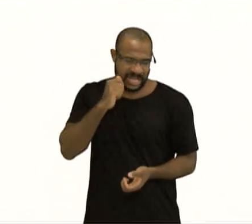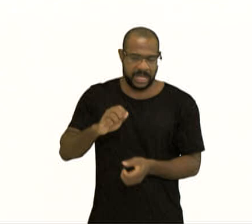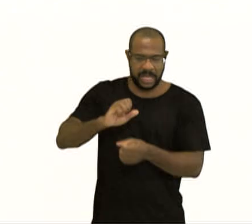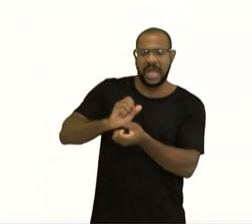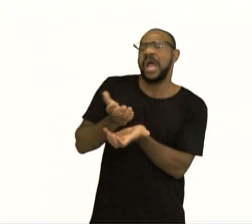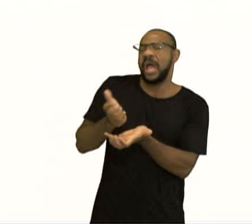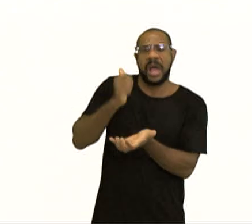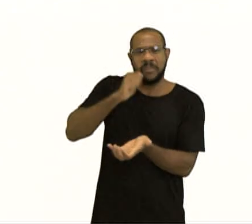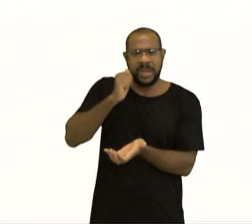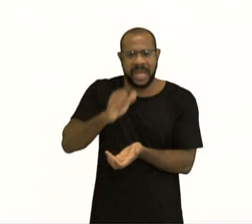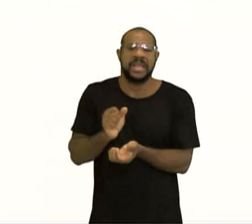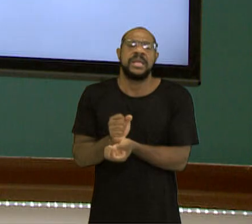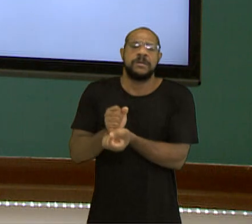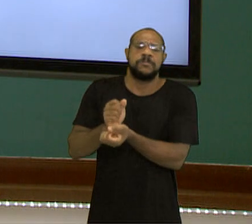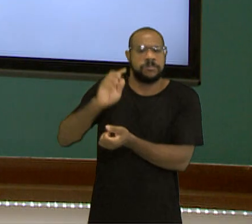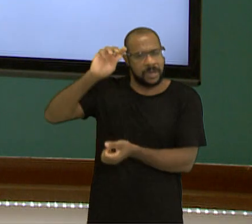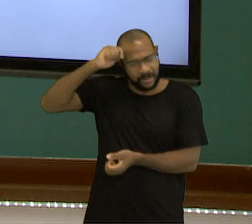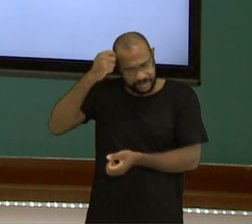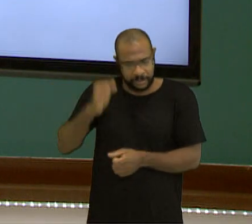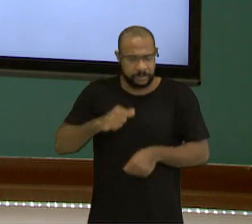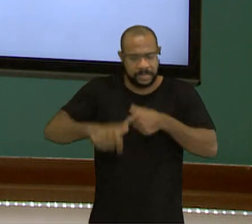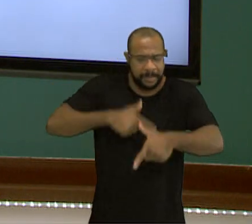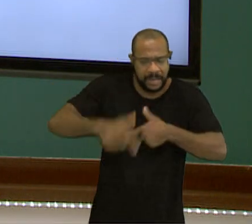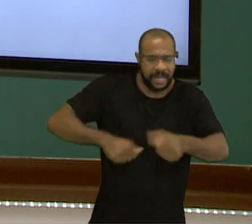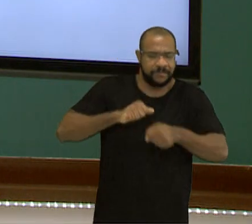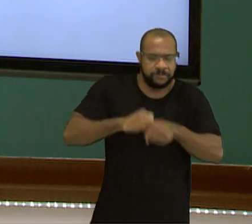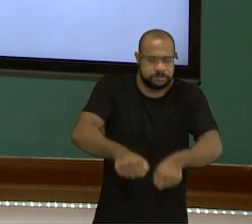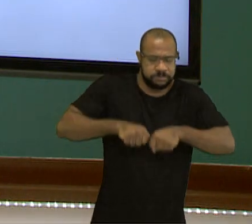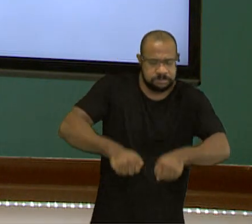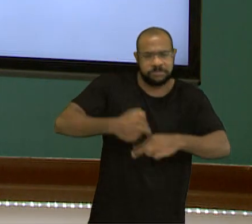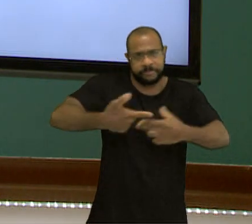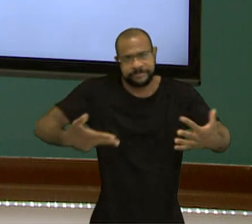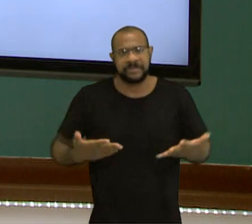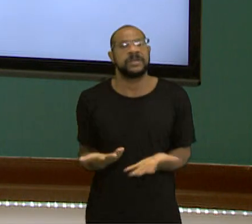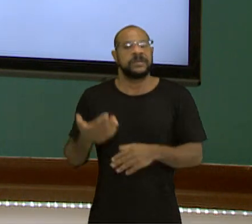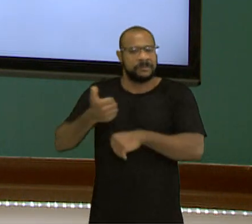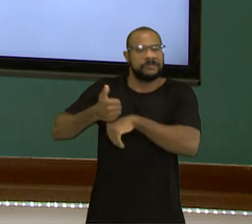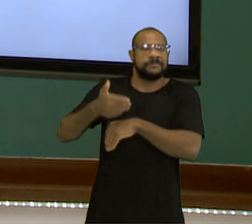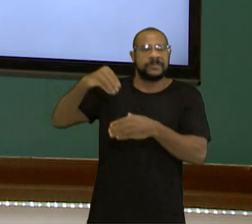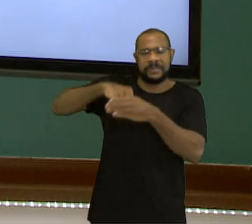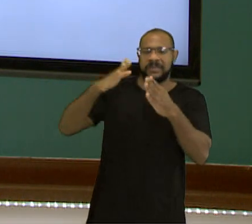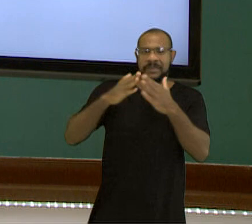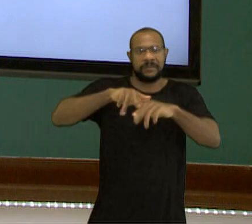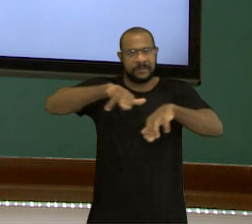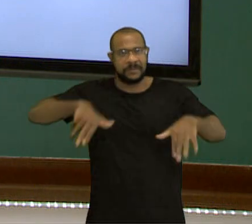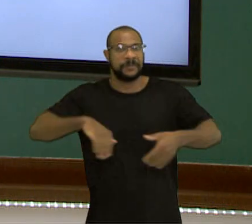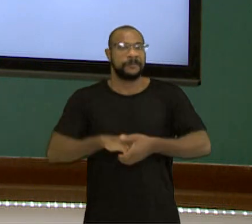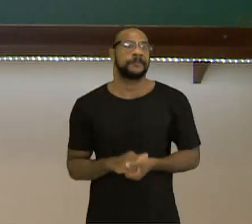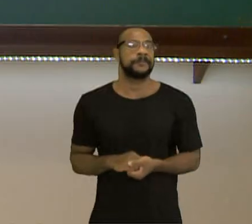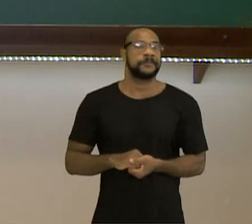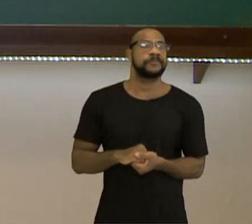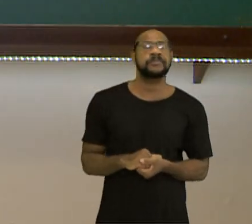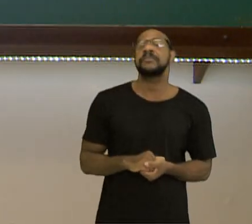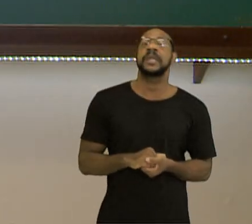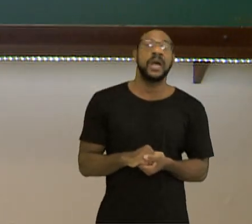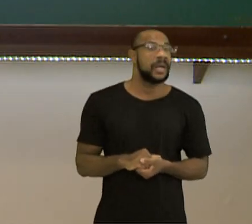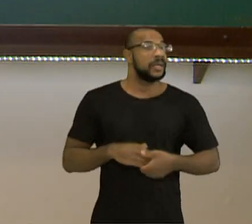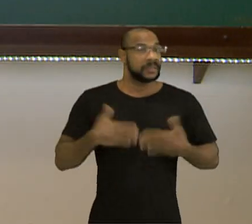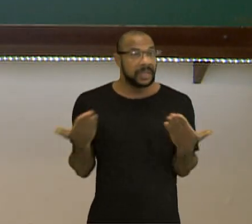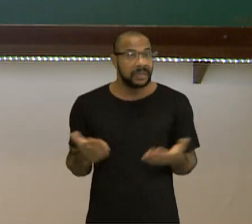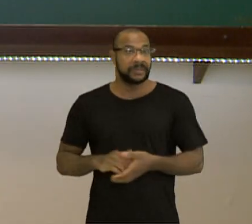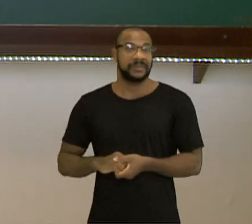os africanos e africanas faziam aqui no Brasil enquanto essa mão de obra escravizada. Os escravos, eles